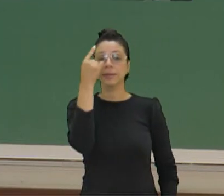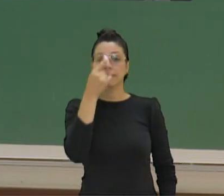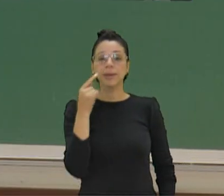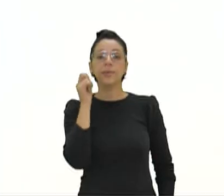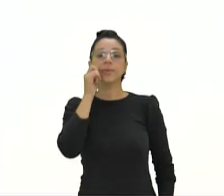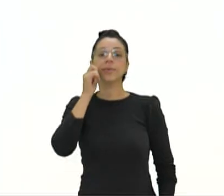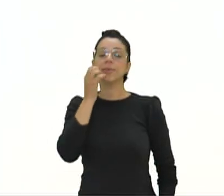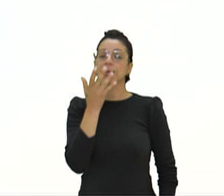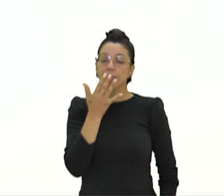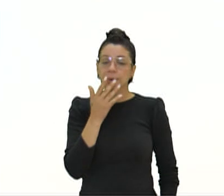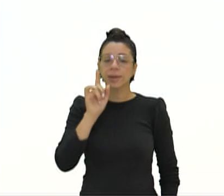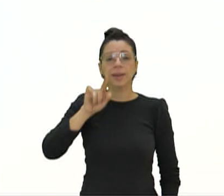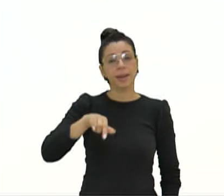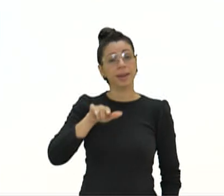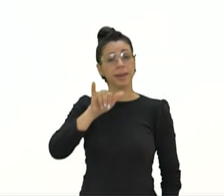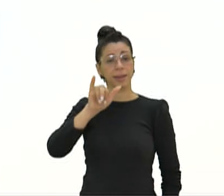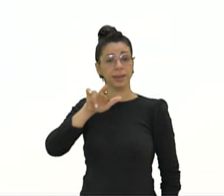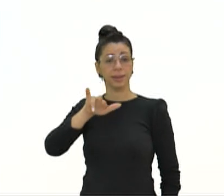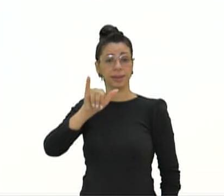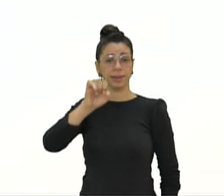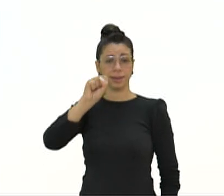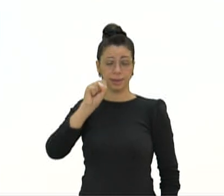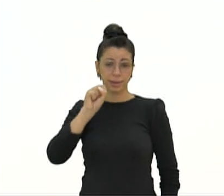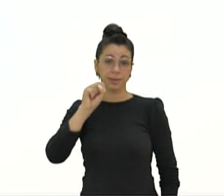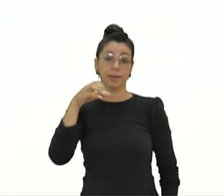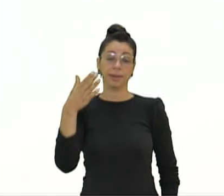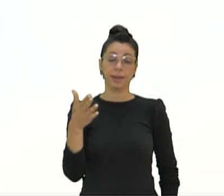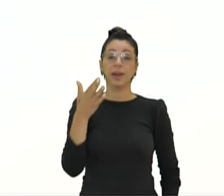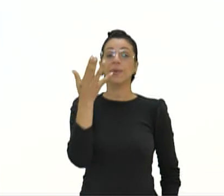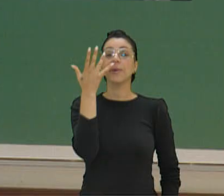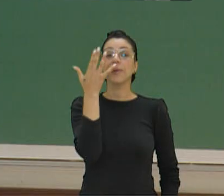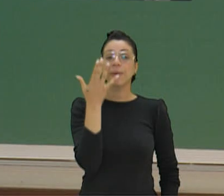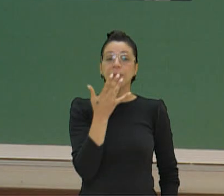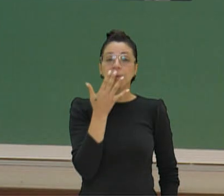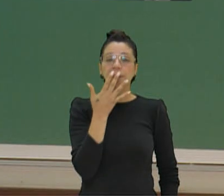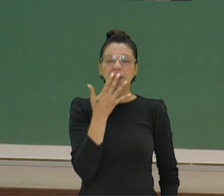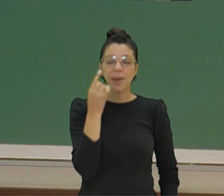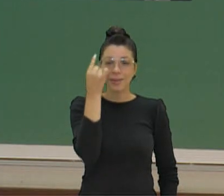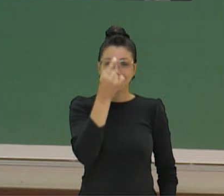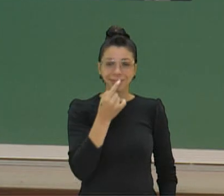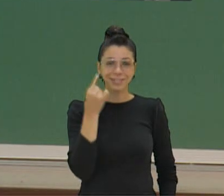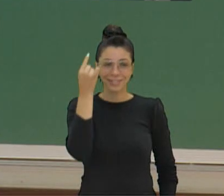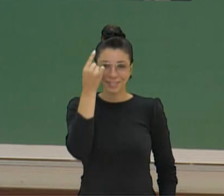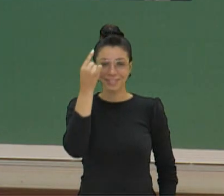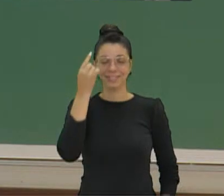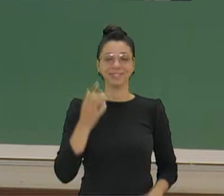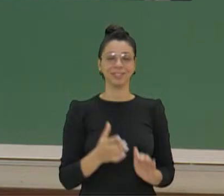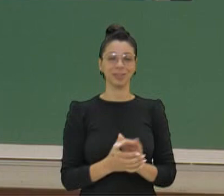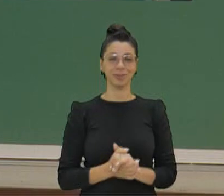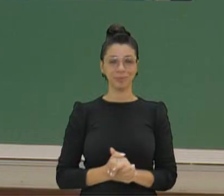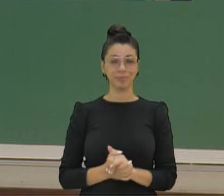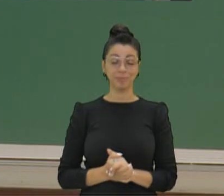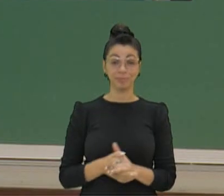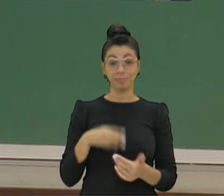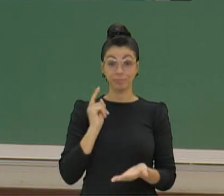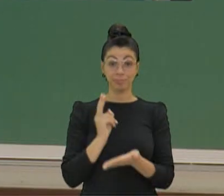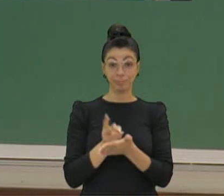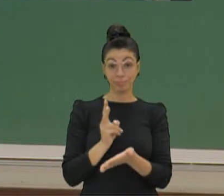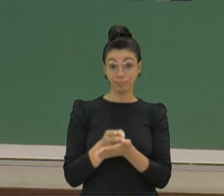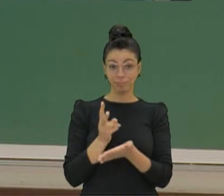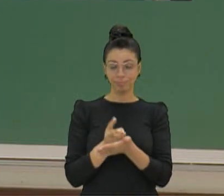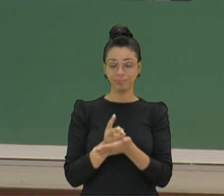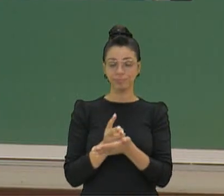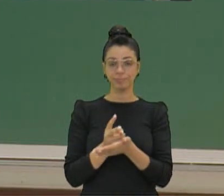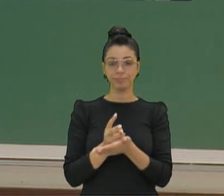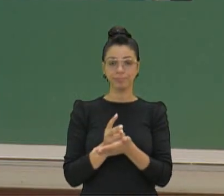é íris, isso mesmo. Íris é a parte colorida dos nossos olhos. Continuando, olha a gente